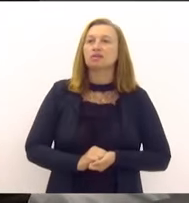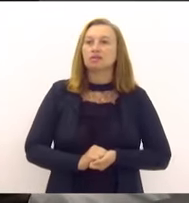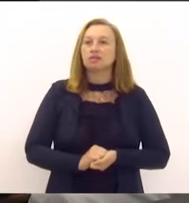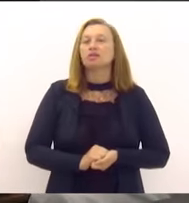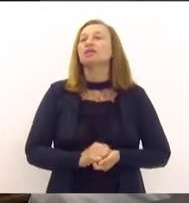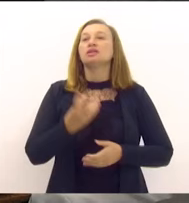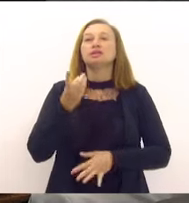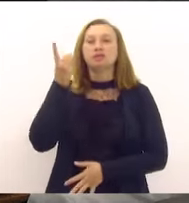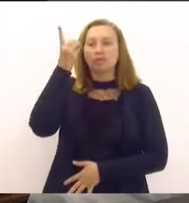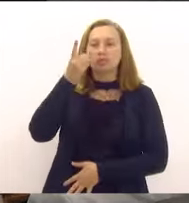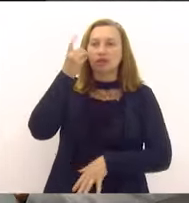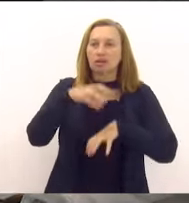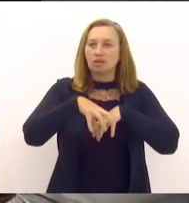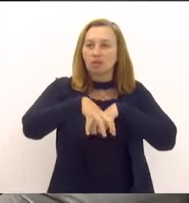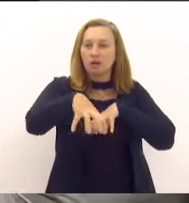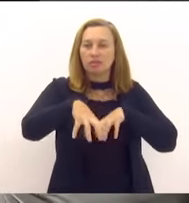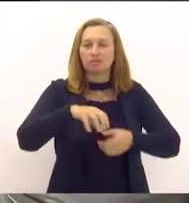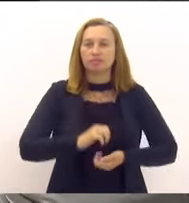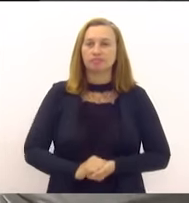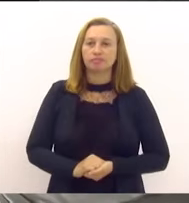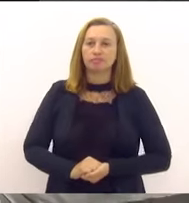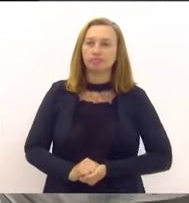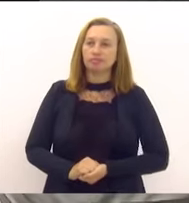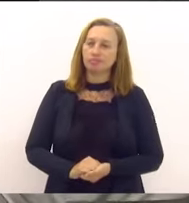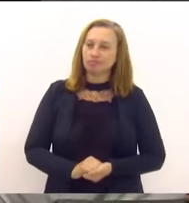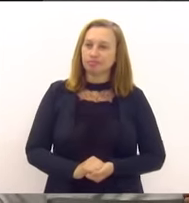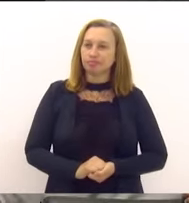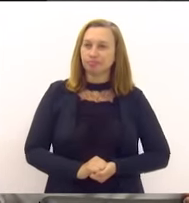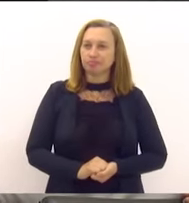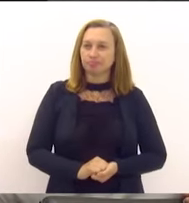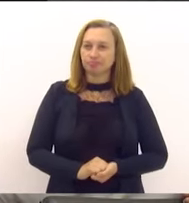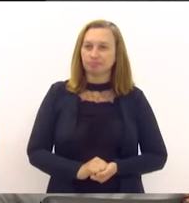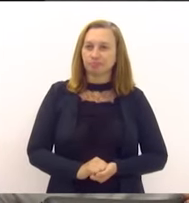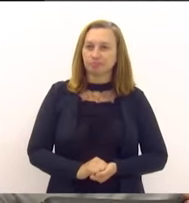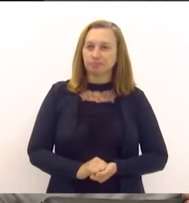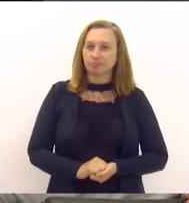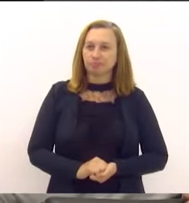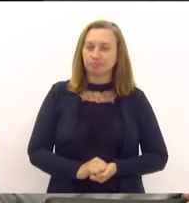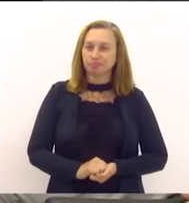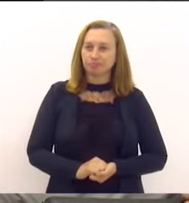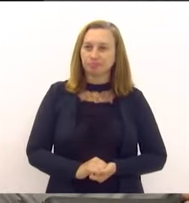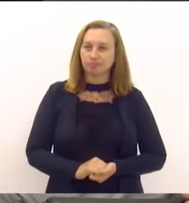deputados no sistema online. Boa tarde.